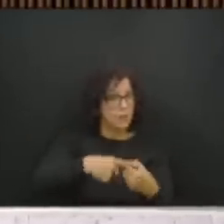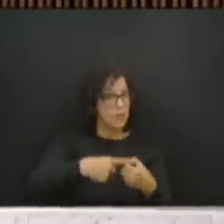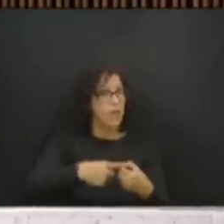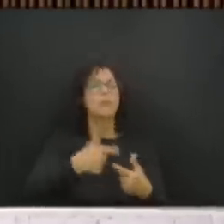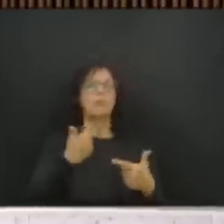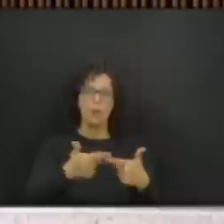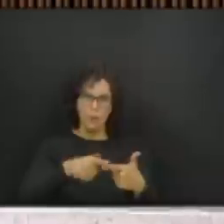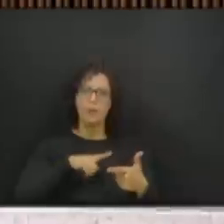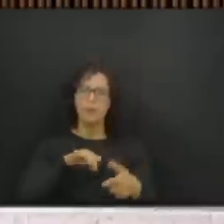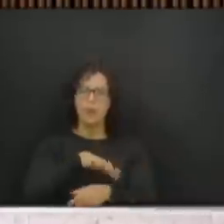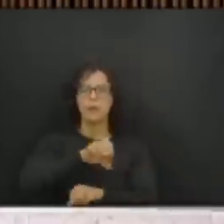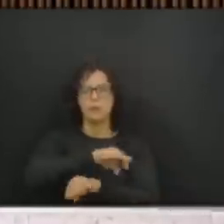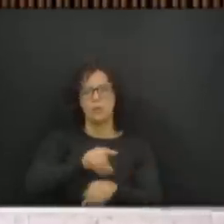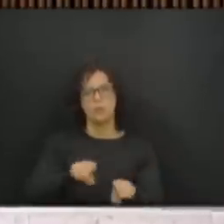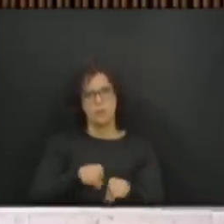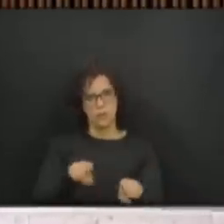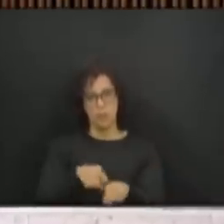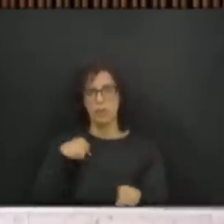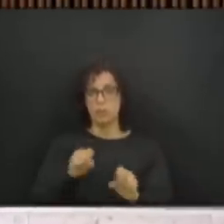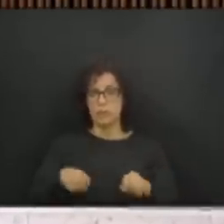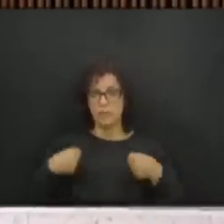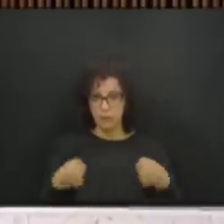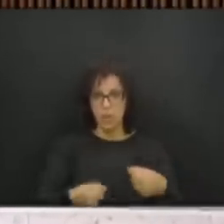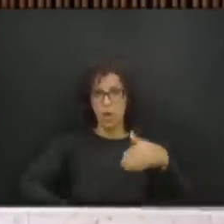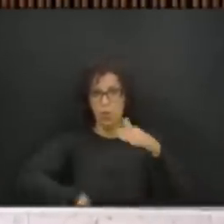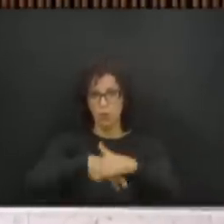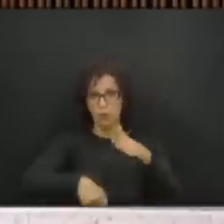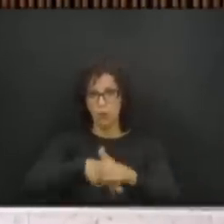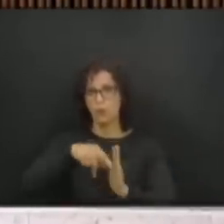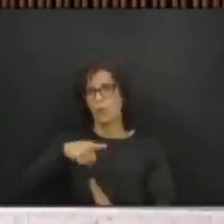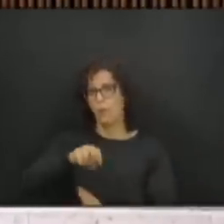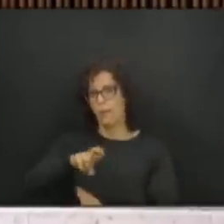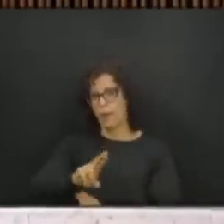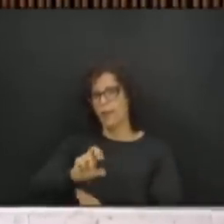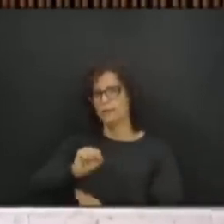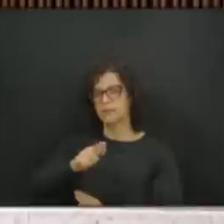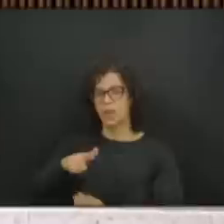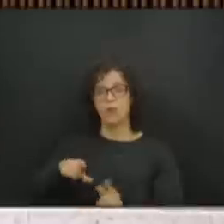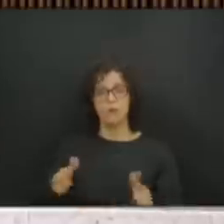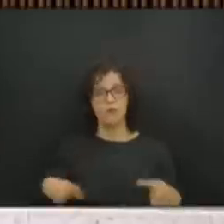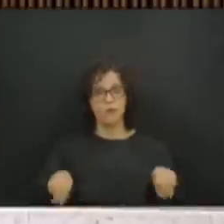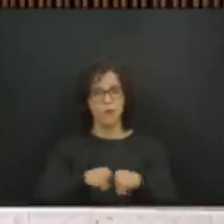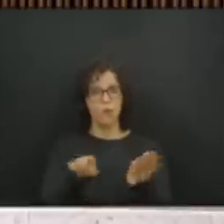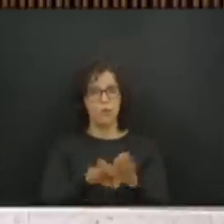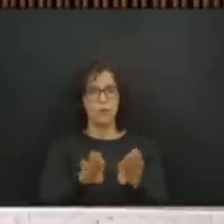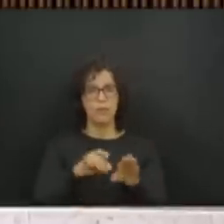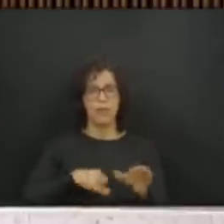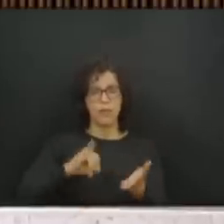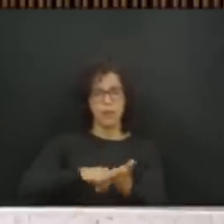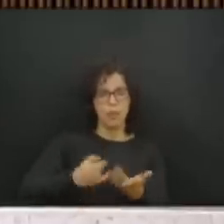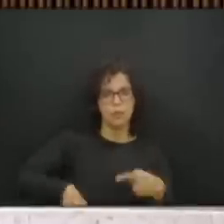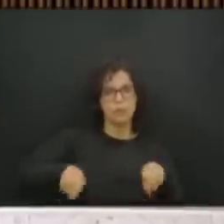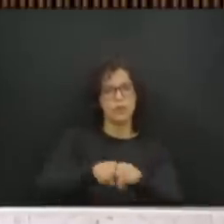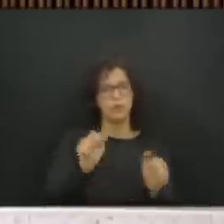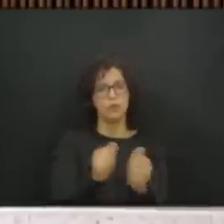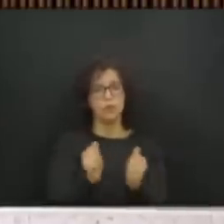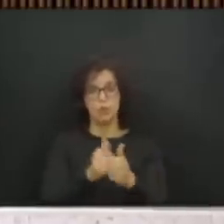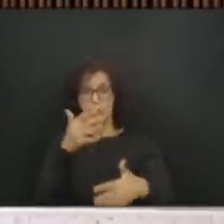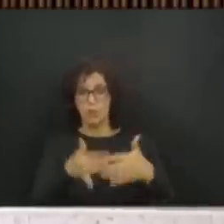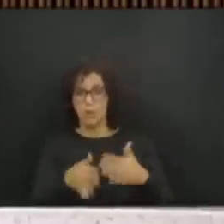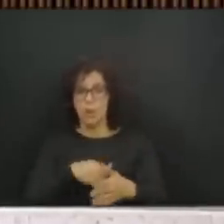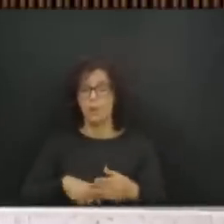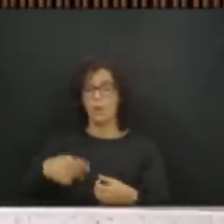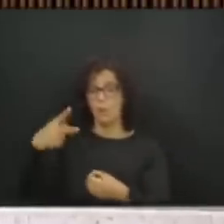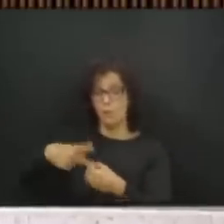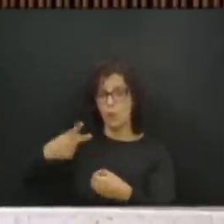municípios então nós entendemos que a pessoa defender o Fundo Social do pré-sal é lutar pela recomposição das perdas em posse em pedir que